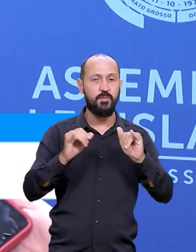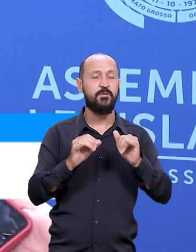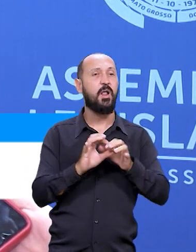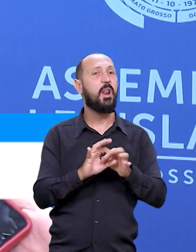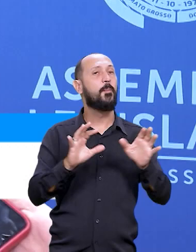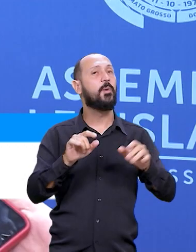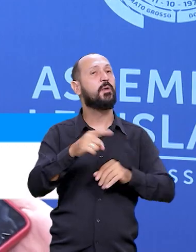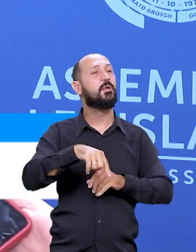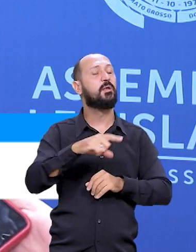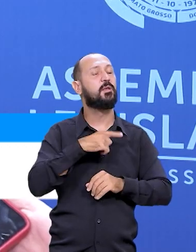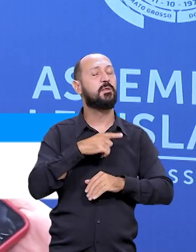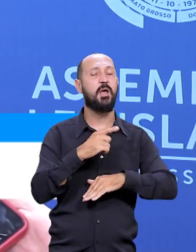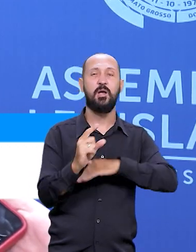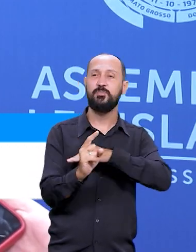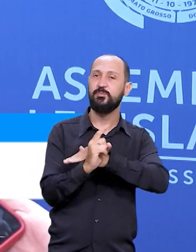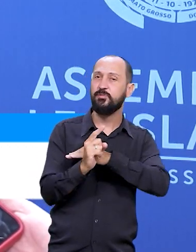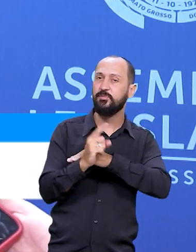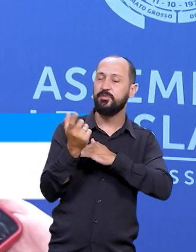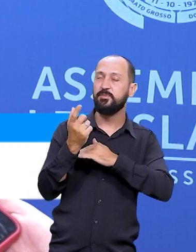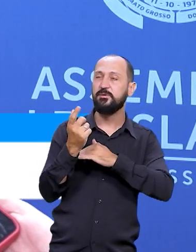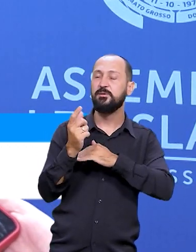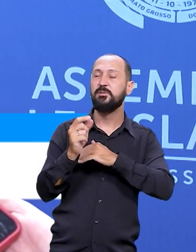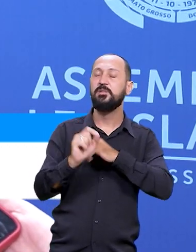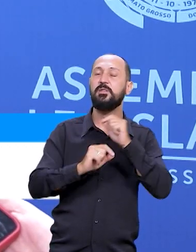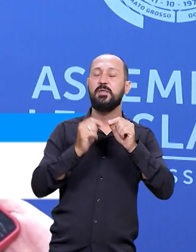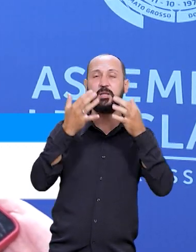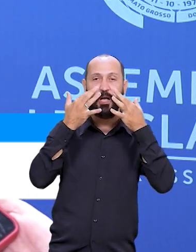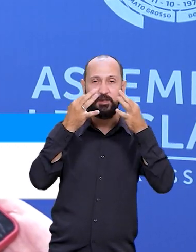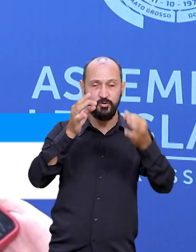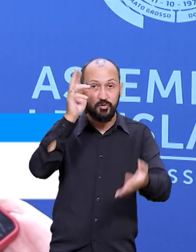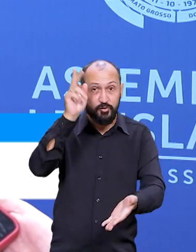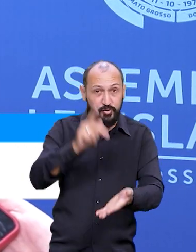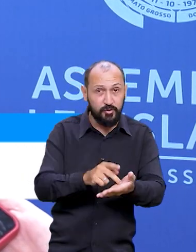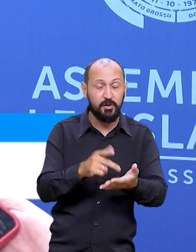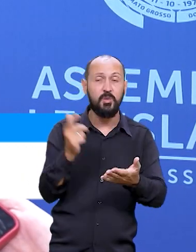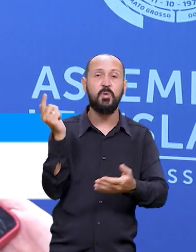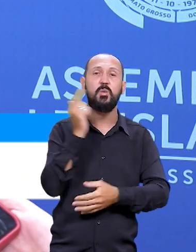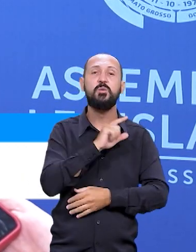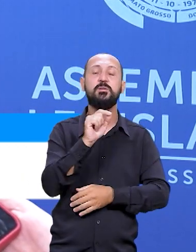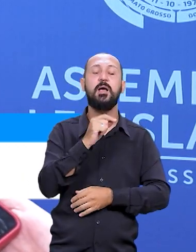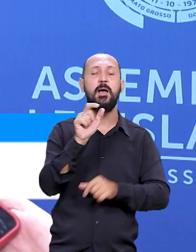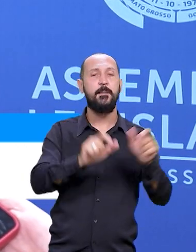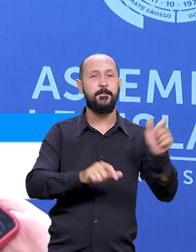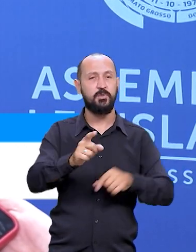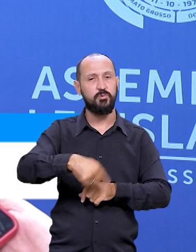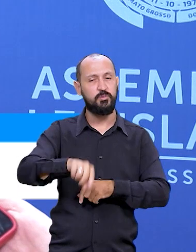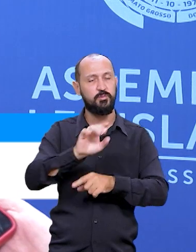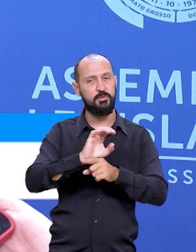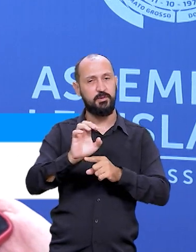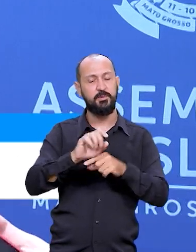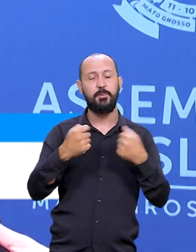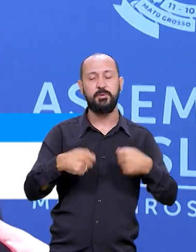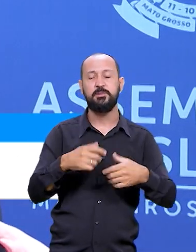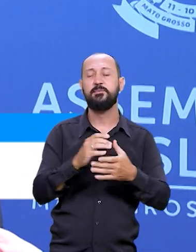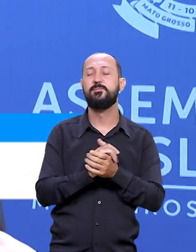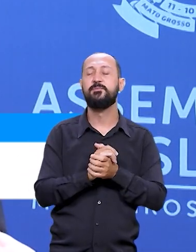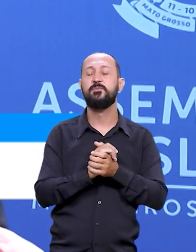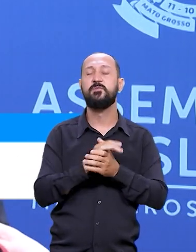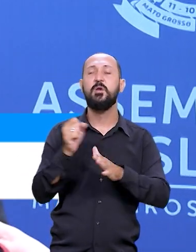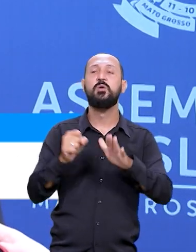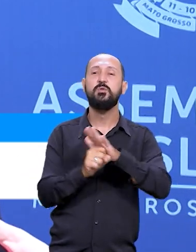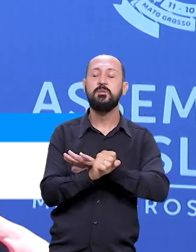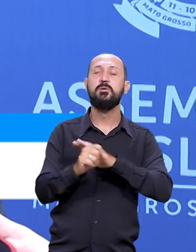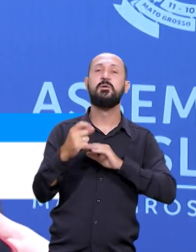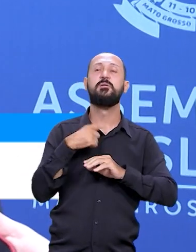divulgação vai permitir com que haja um atendimento e dar a atenção que realmente as pessoas do nosso estado merecem. Você vai